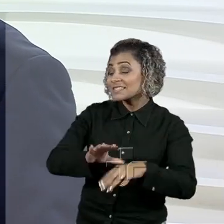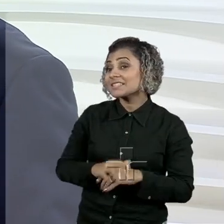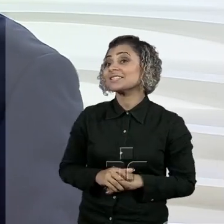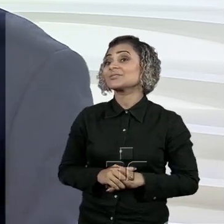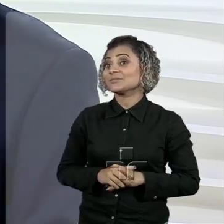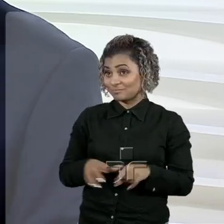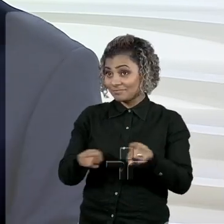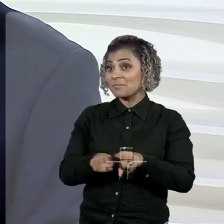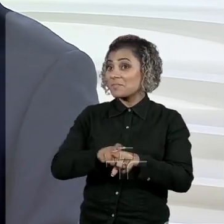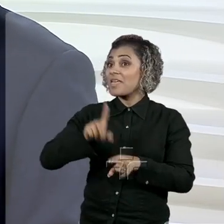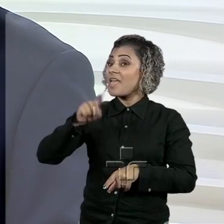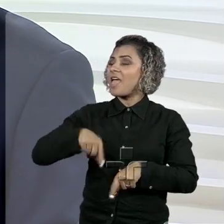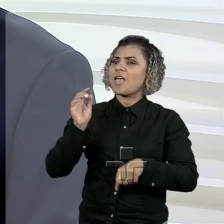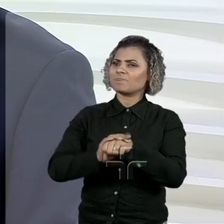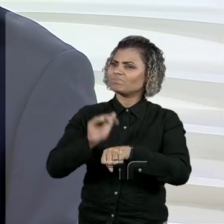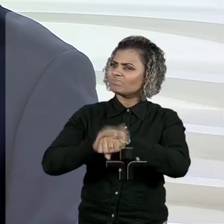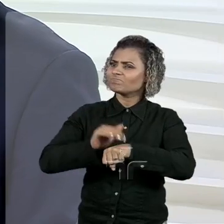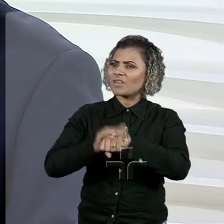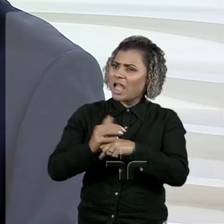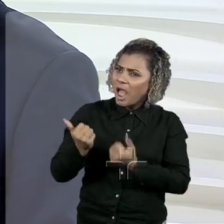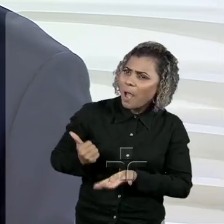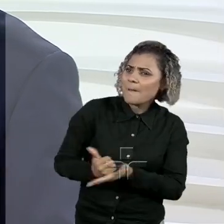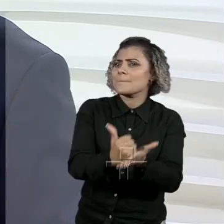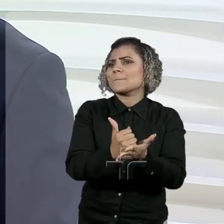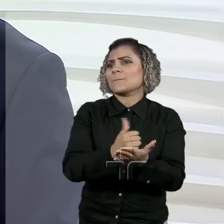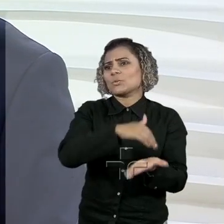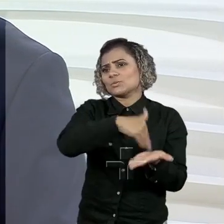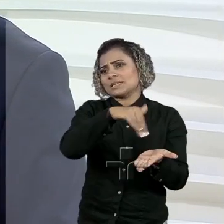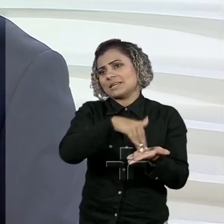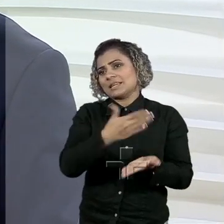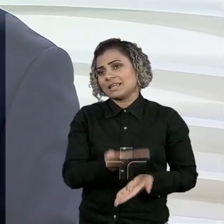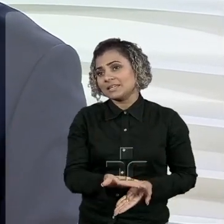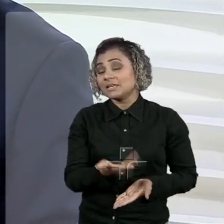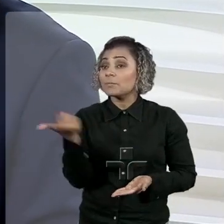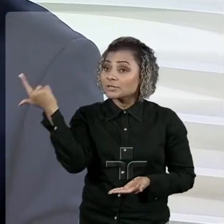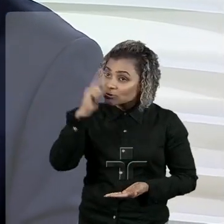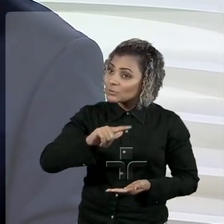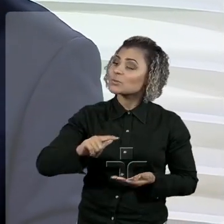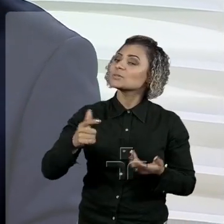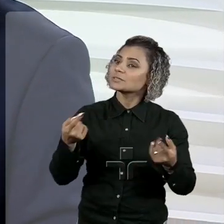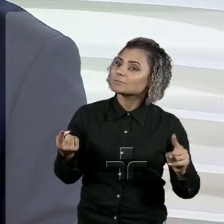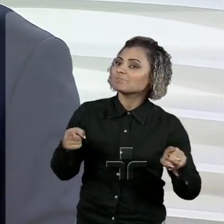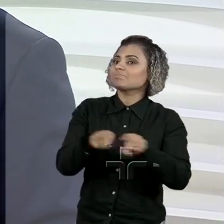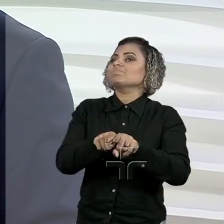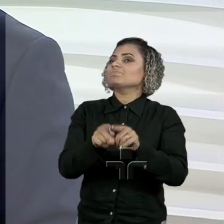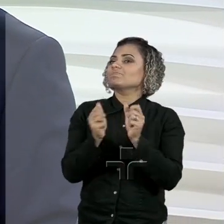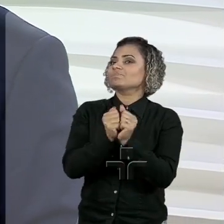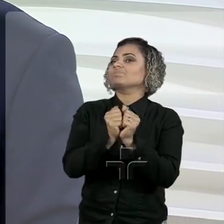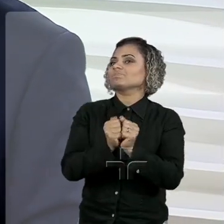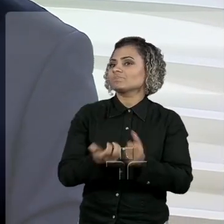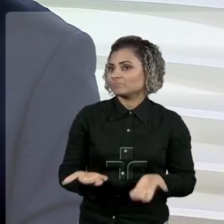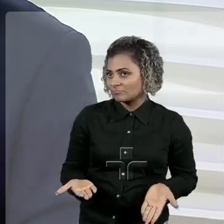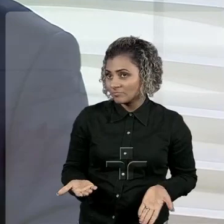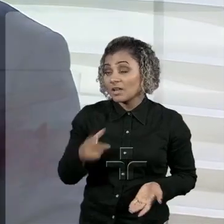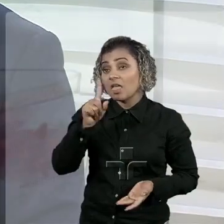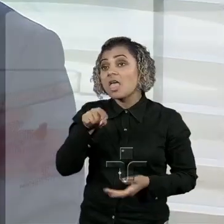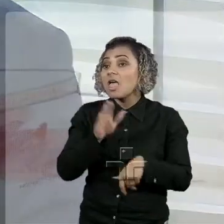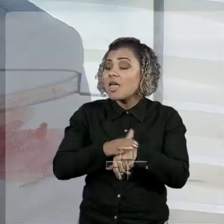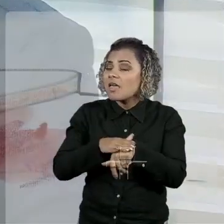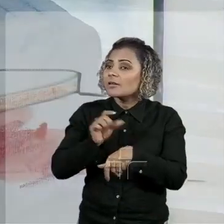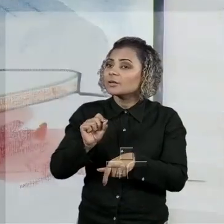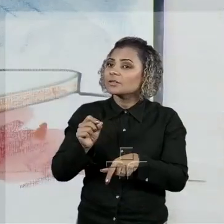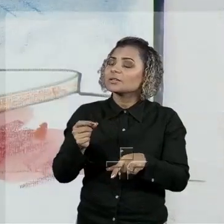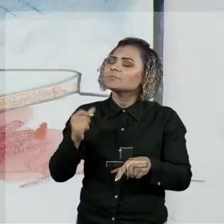ela é um braço da secretaria, ela que faz com que a gente chegue mais próximo da rede, ela é um filtro, um